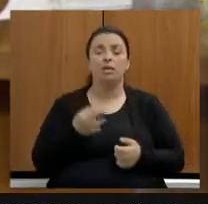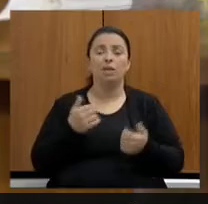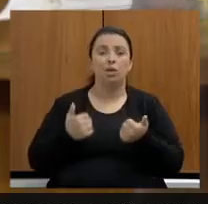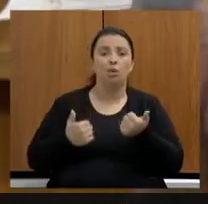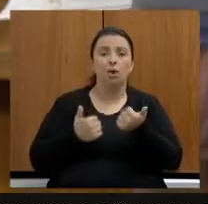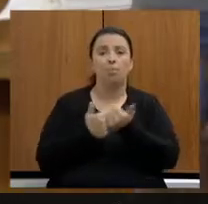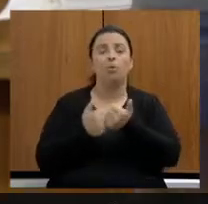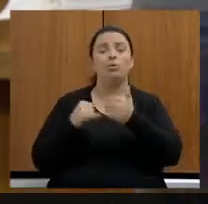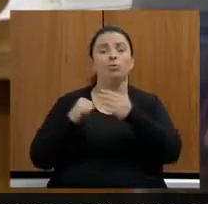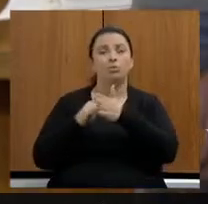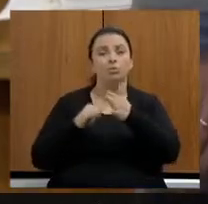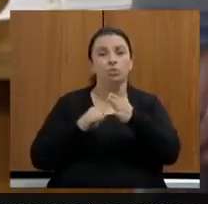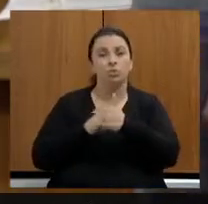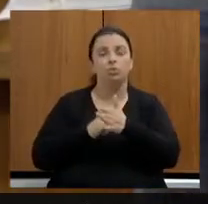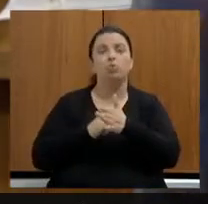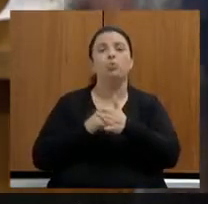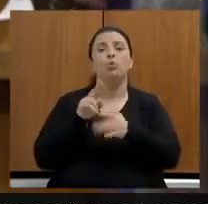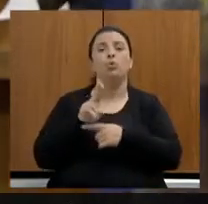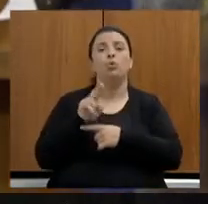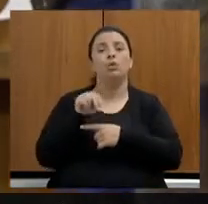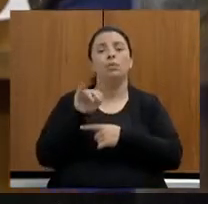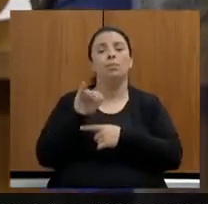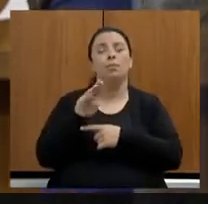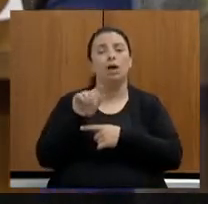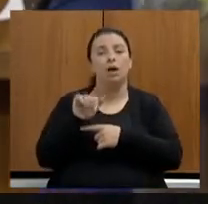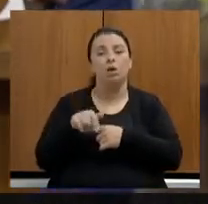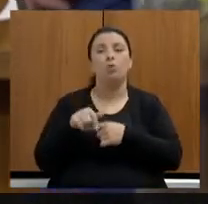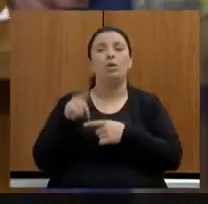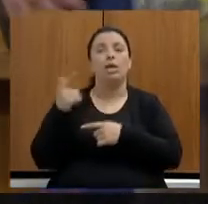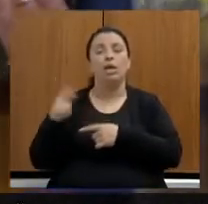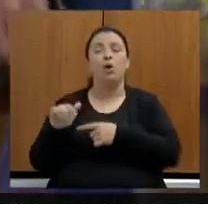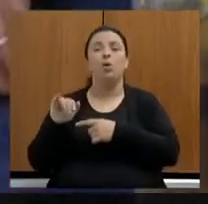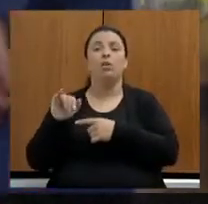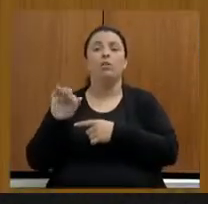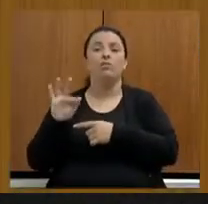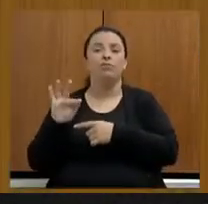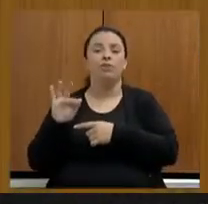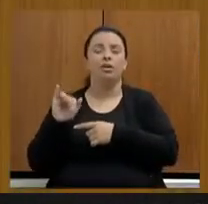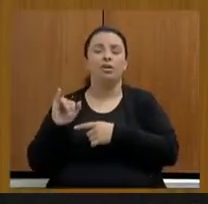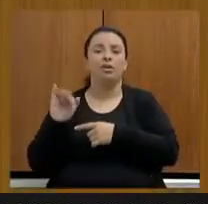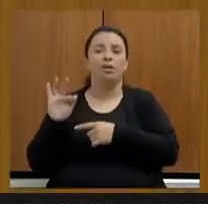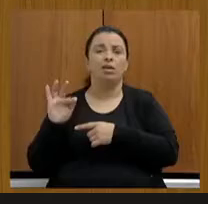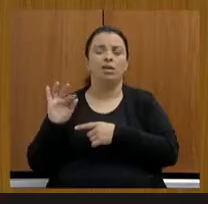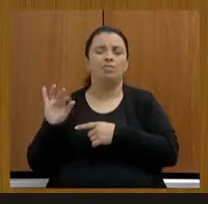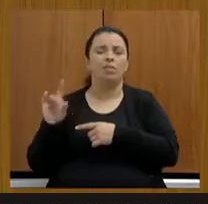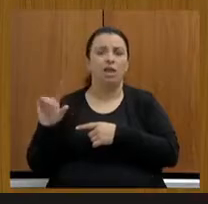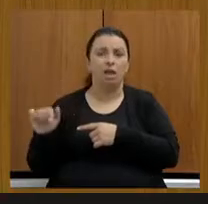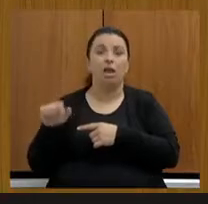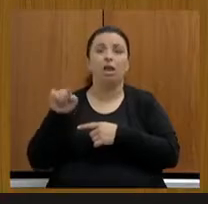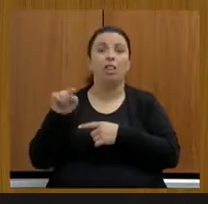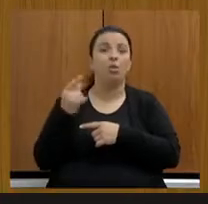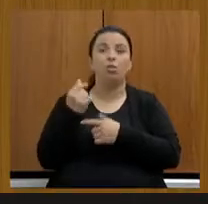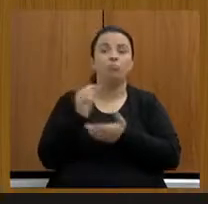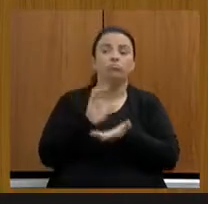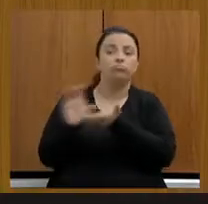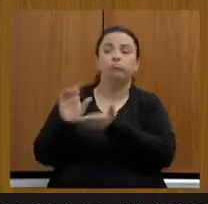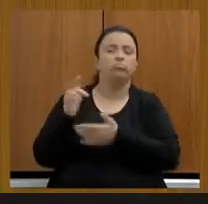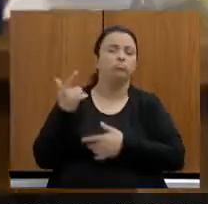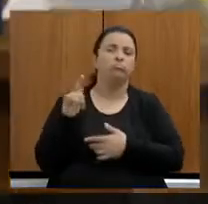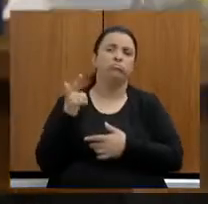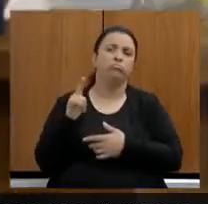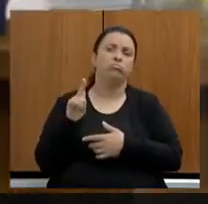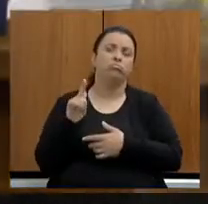de desenvolvimento gerencial é um apoio sem repasses certo e que tá sendo bem compreendido na Ótica de que é importante